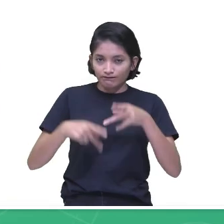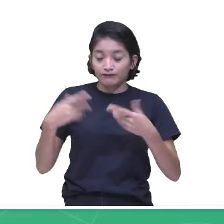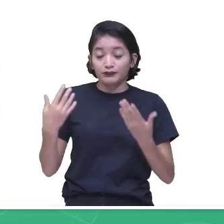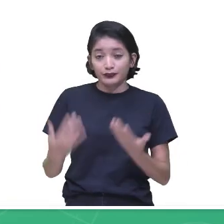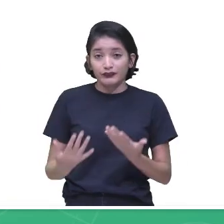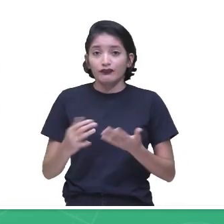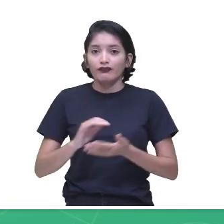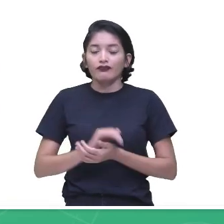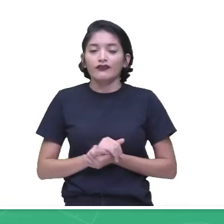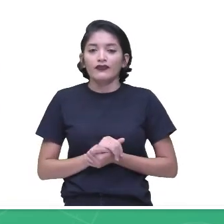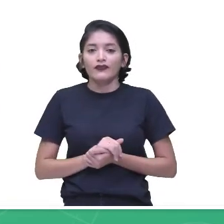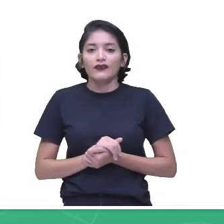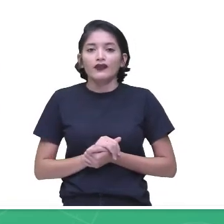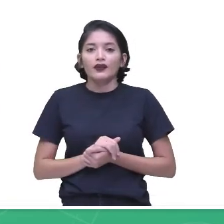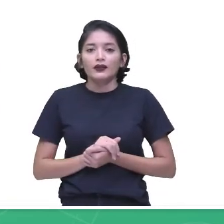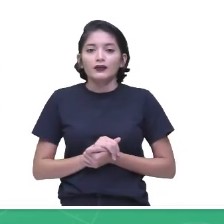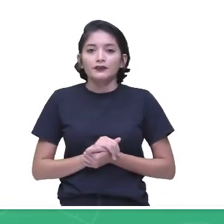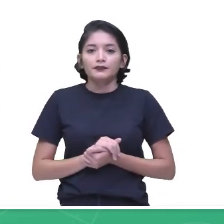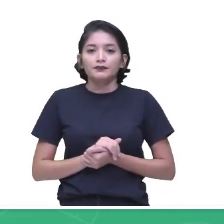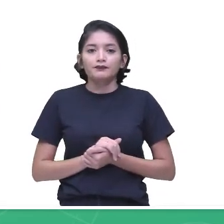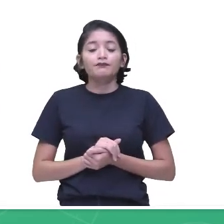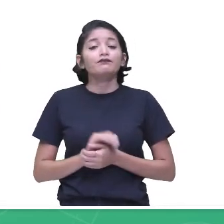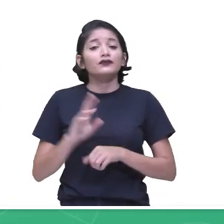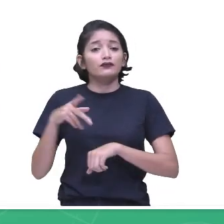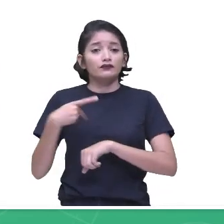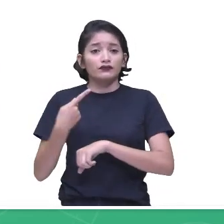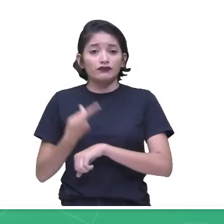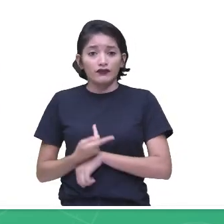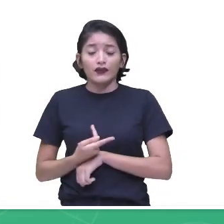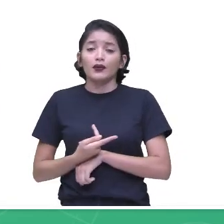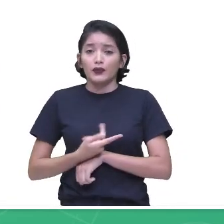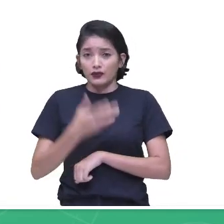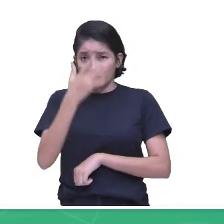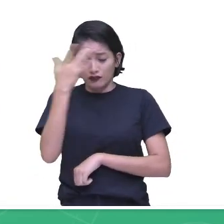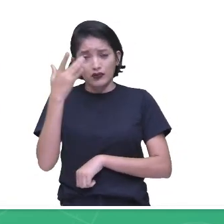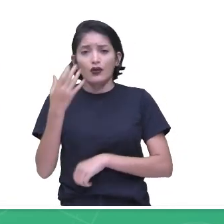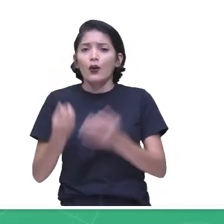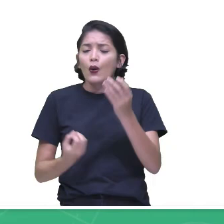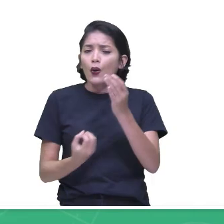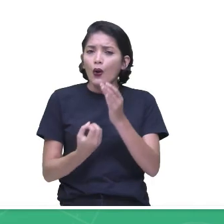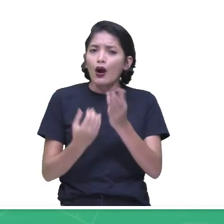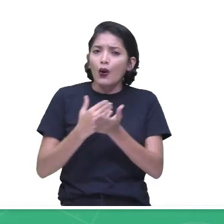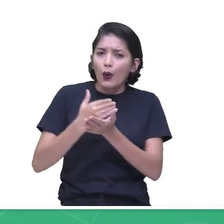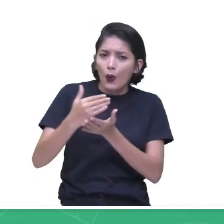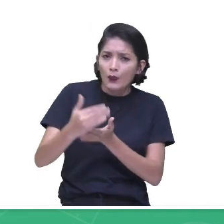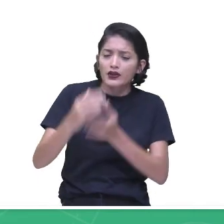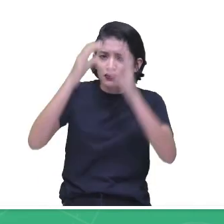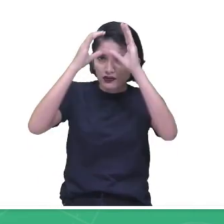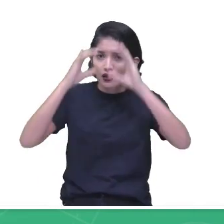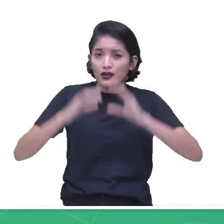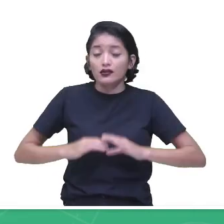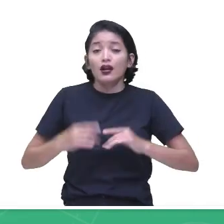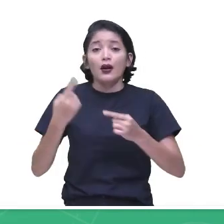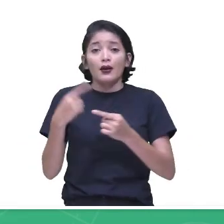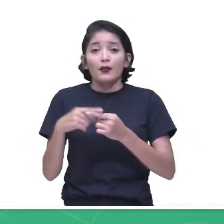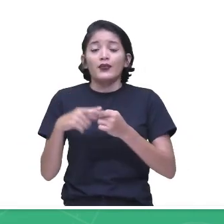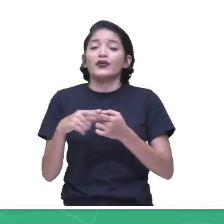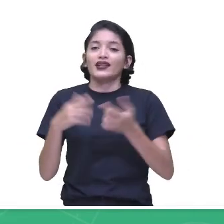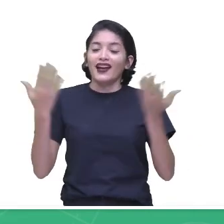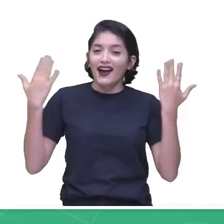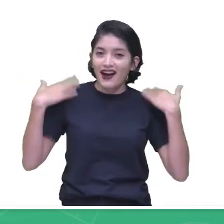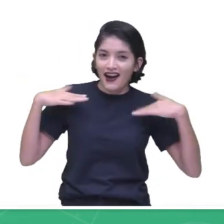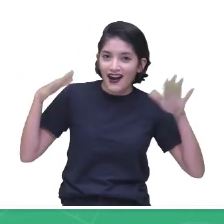ser agricultores os aspirantes à cidadania, pois o lazer é indispensável